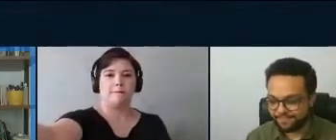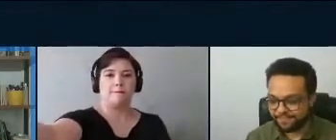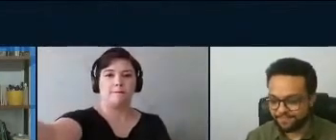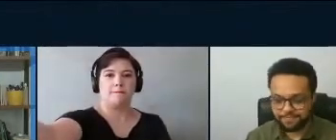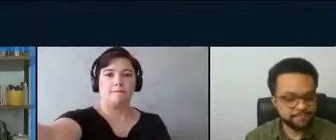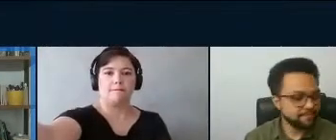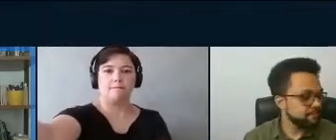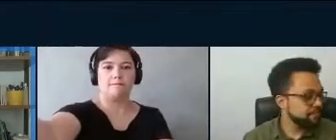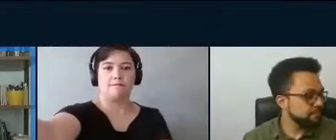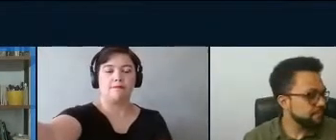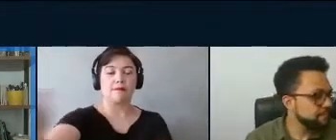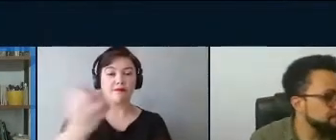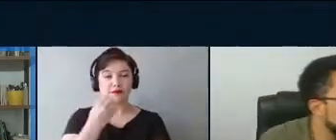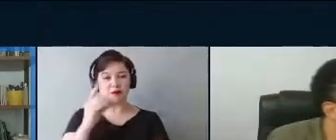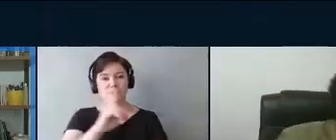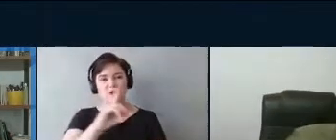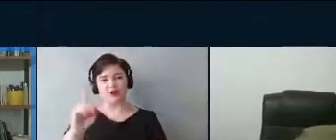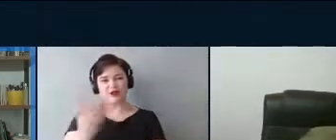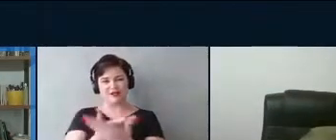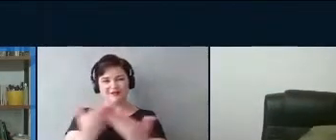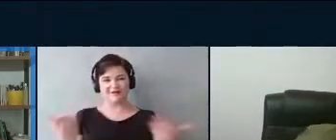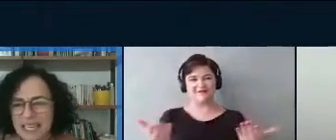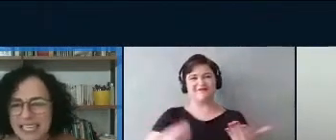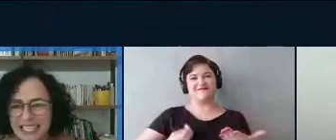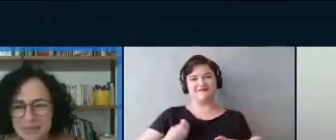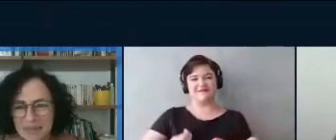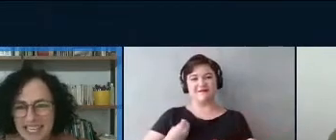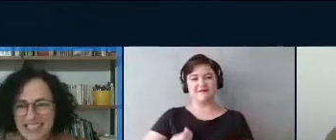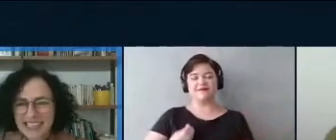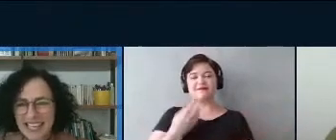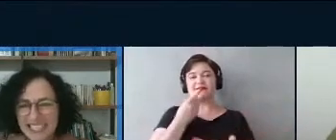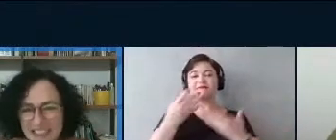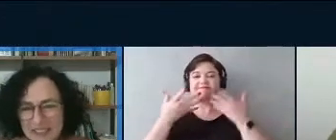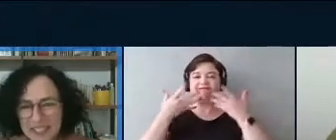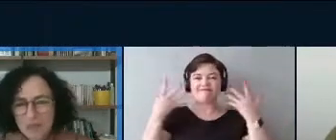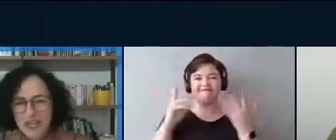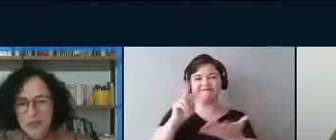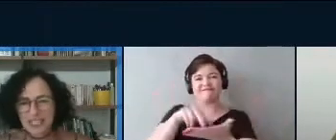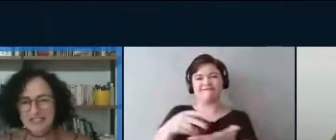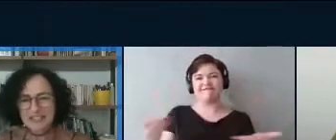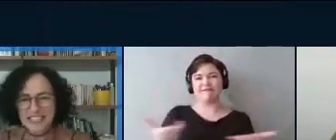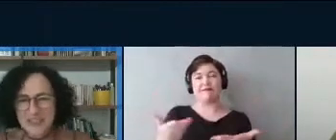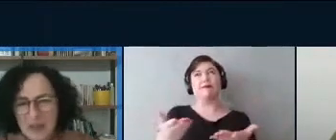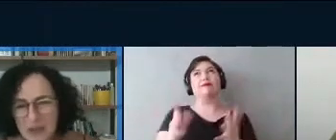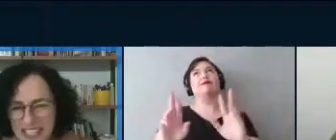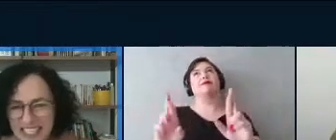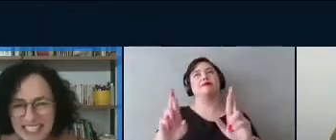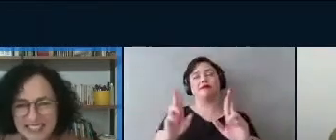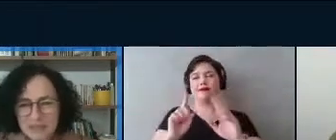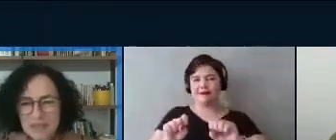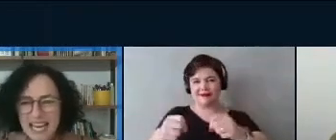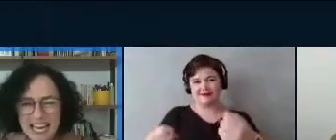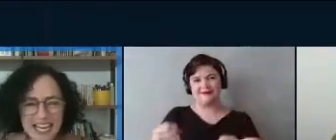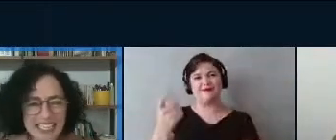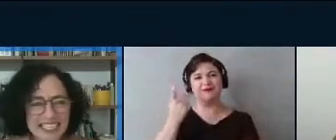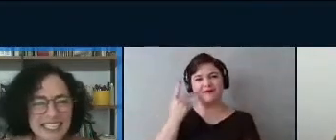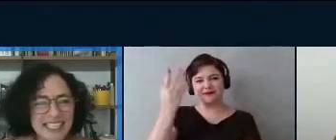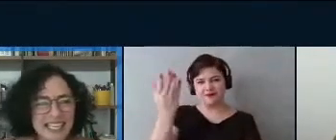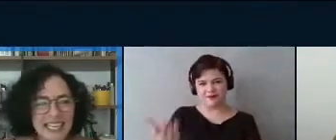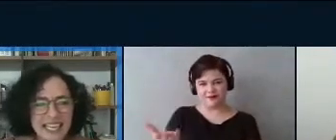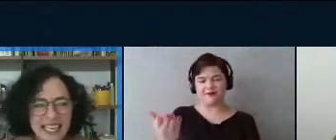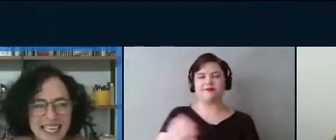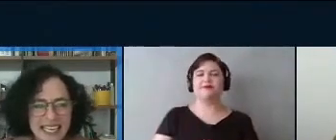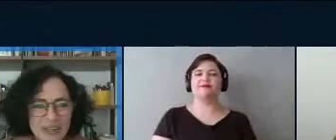Bom dia a todas e todos. É uma alegria imensa estar aqui finalmente para a defesa do nosso querido